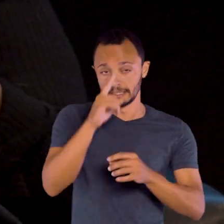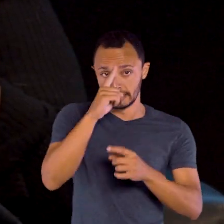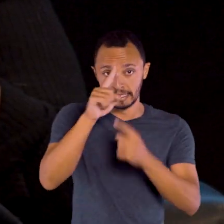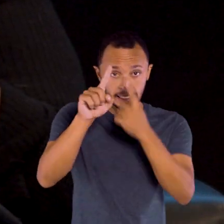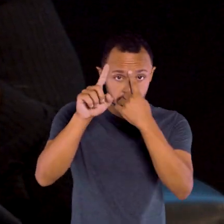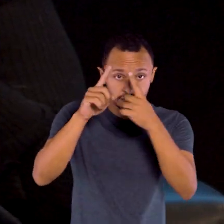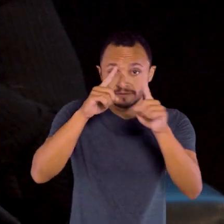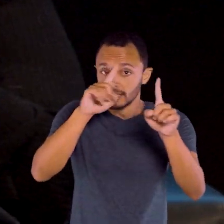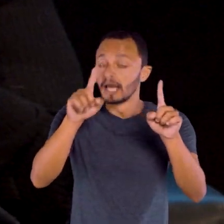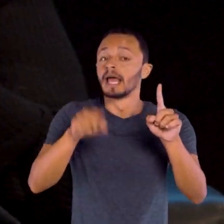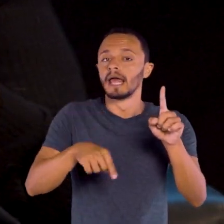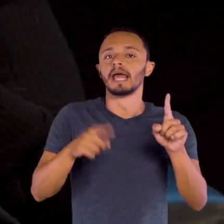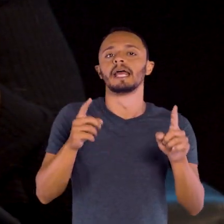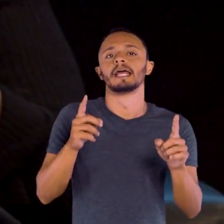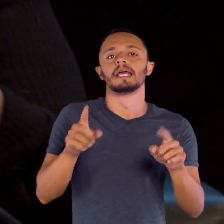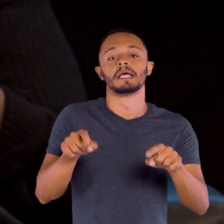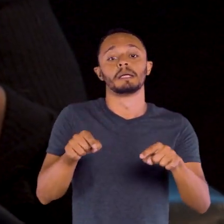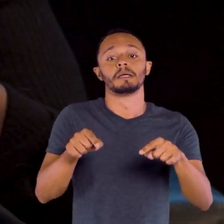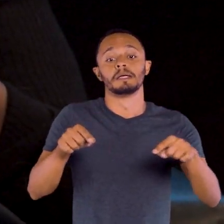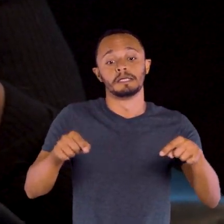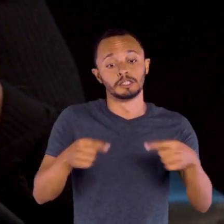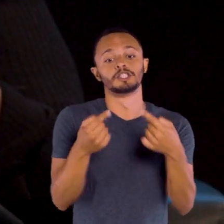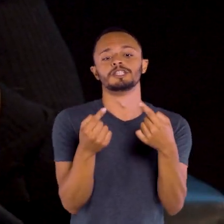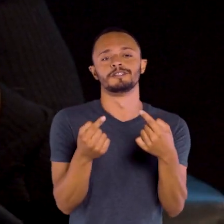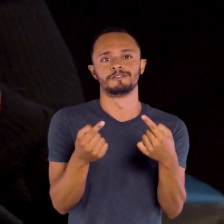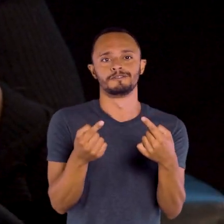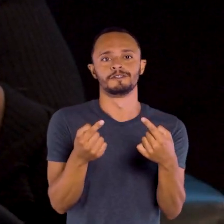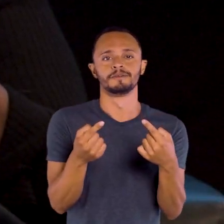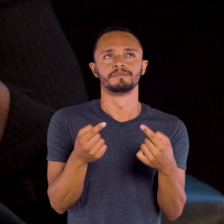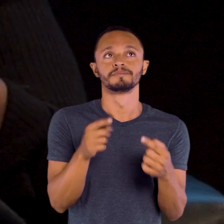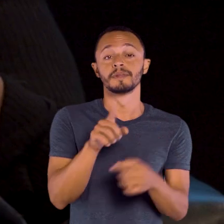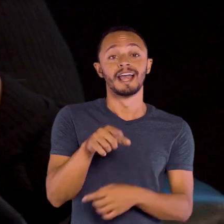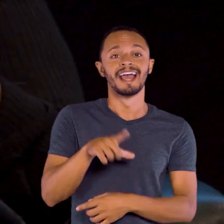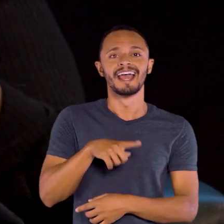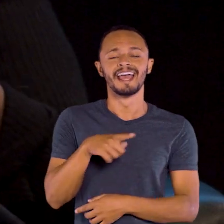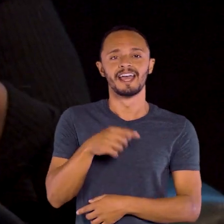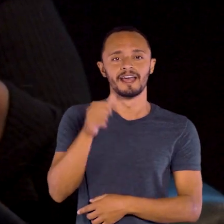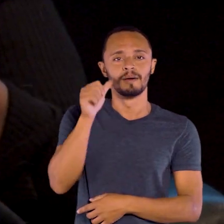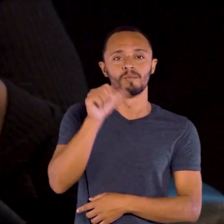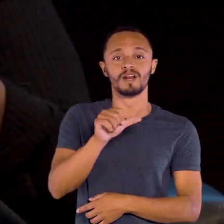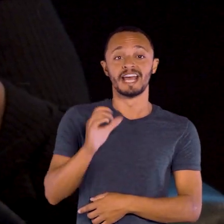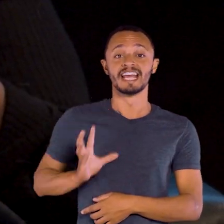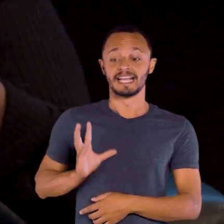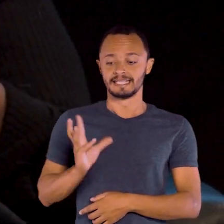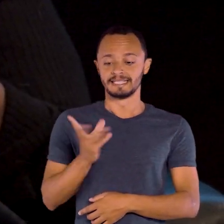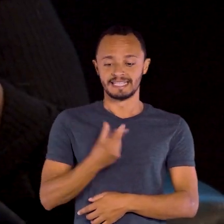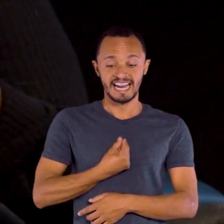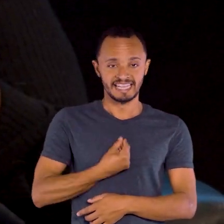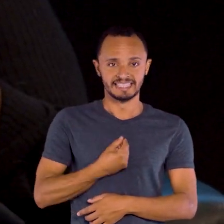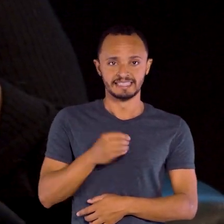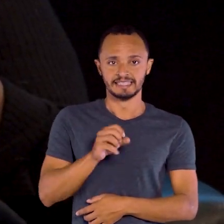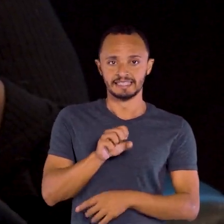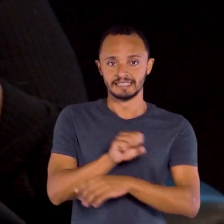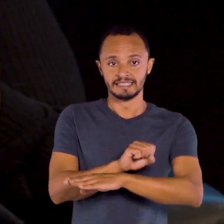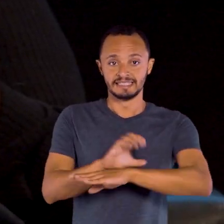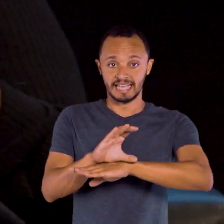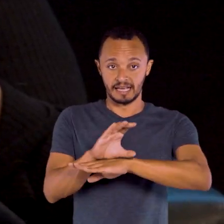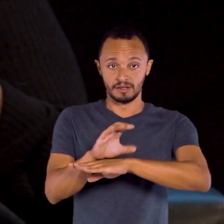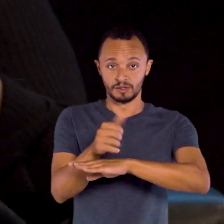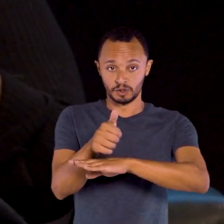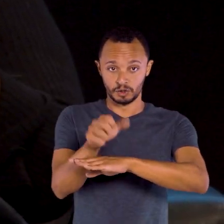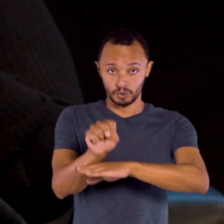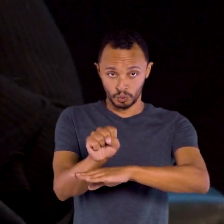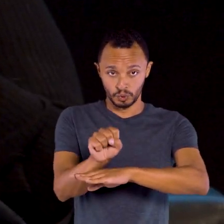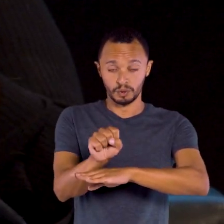um desafio muito grande. Então, é uma personagem trans no século XVIII, uma coisa